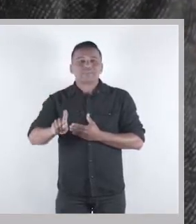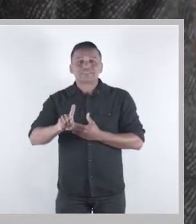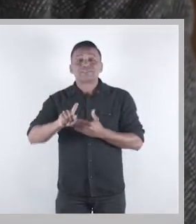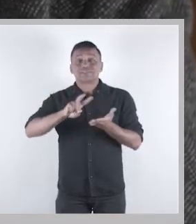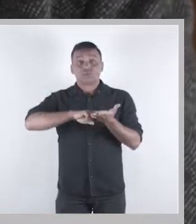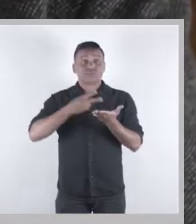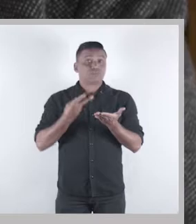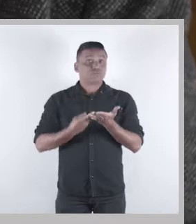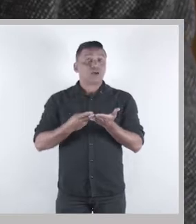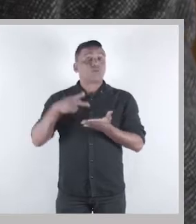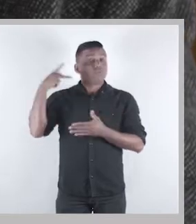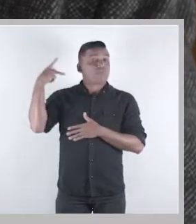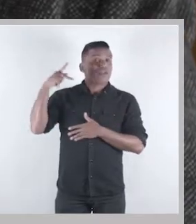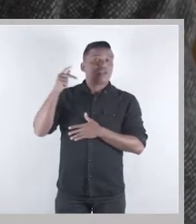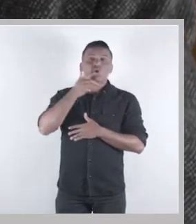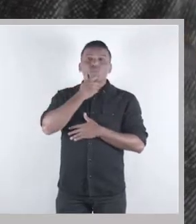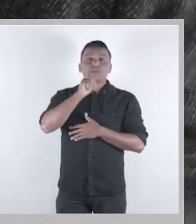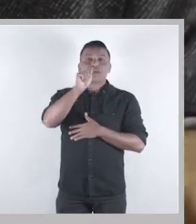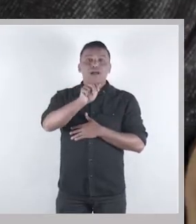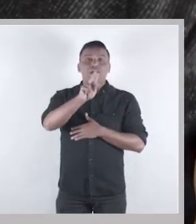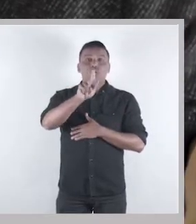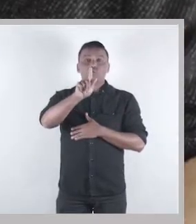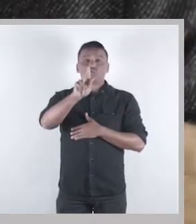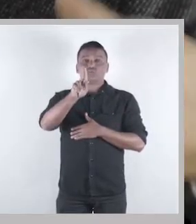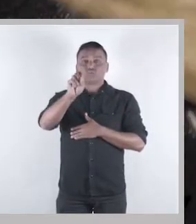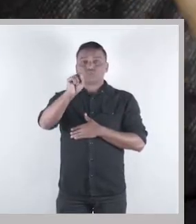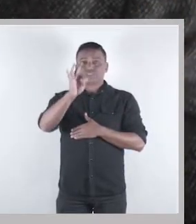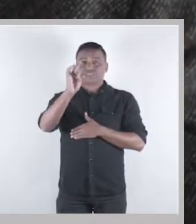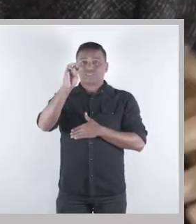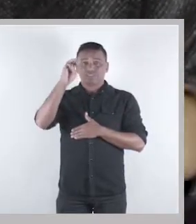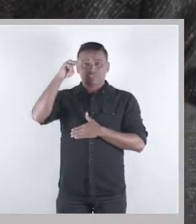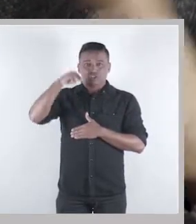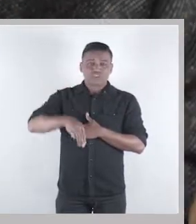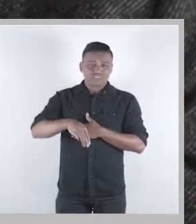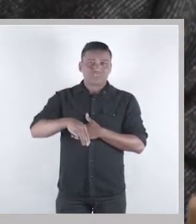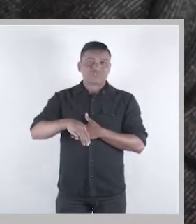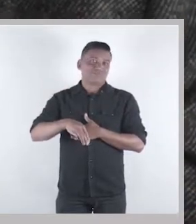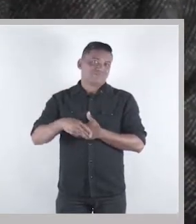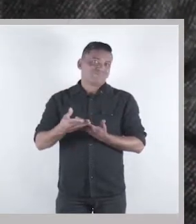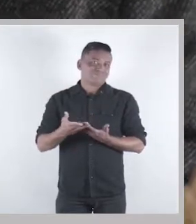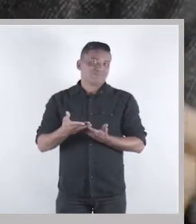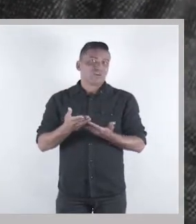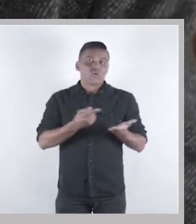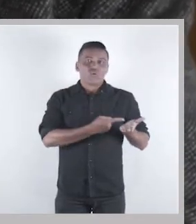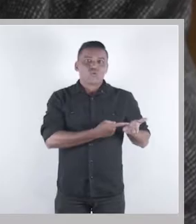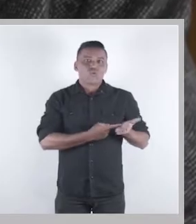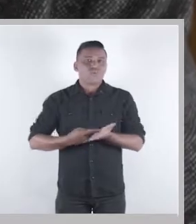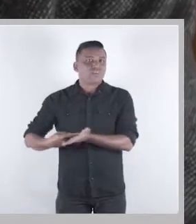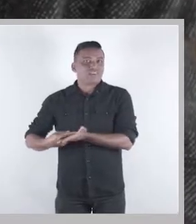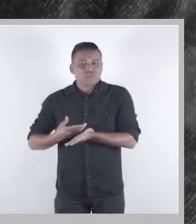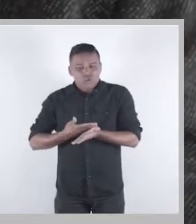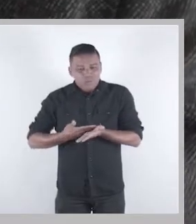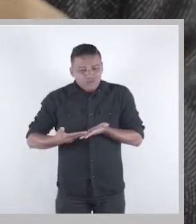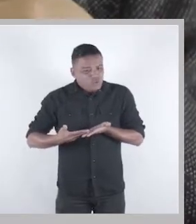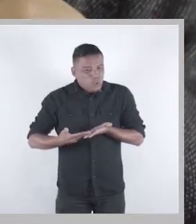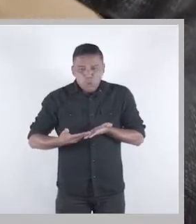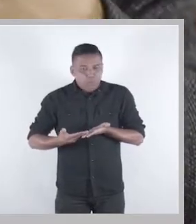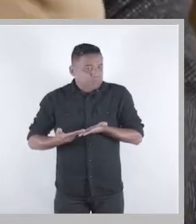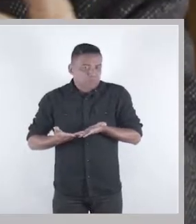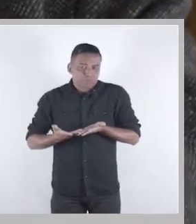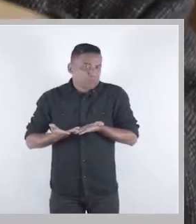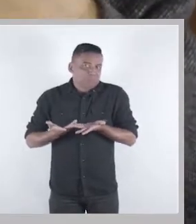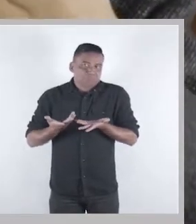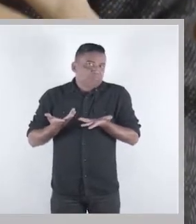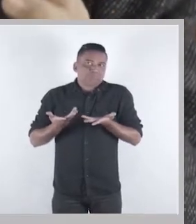isso né é um é uma um convite que começou a forma espontânea assim casual mas que já dura cinco anos é